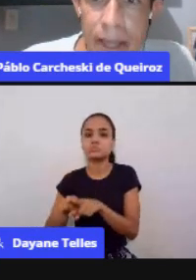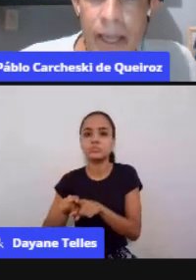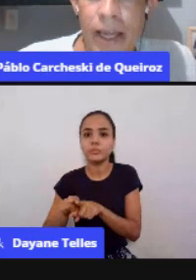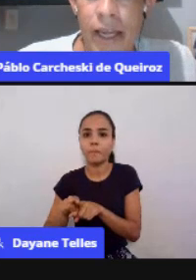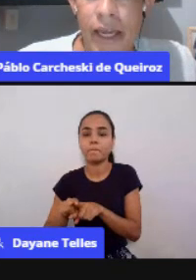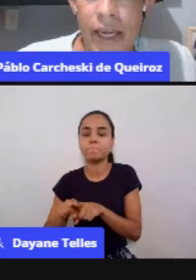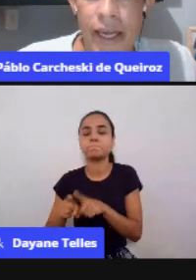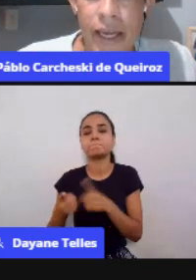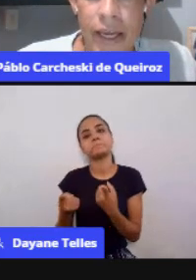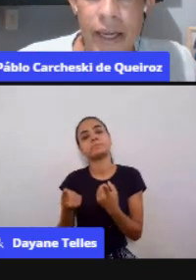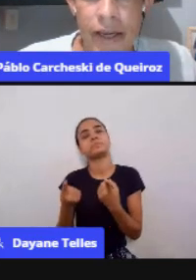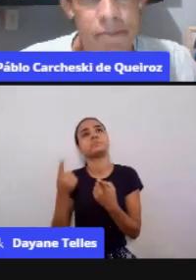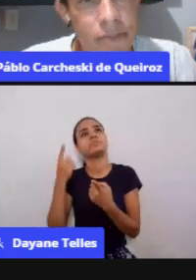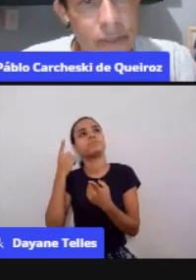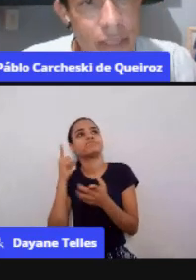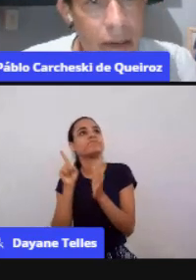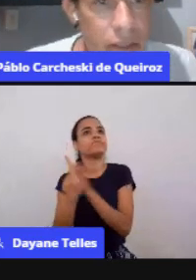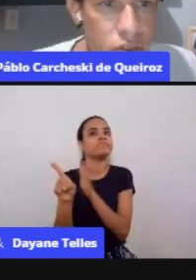tá?